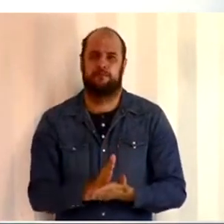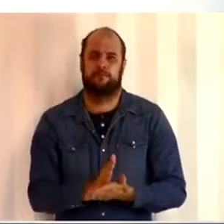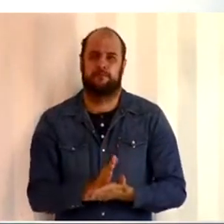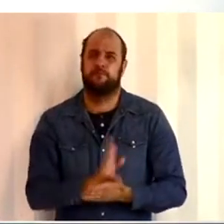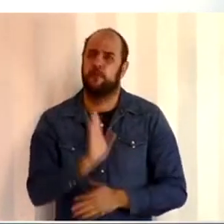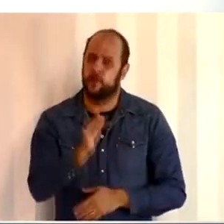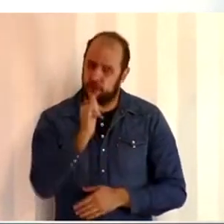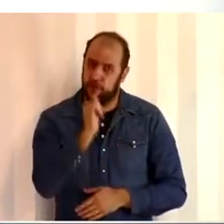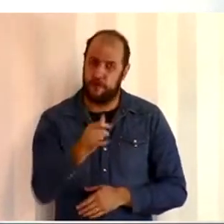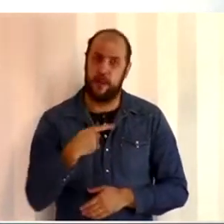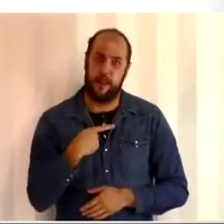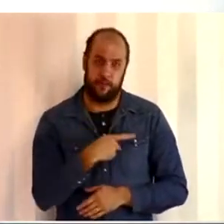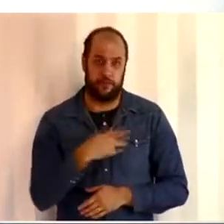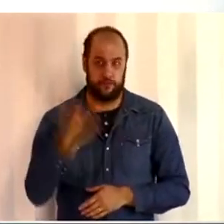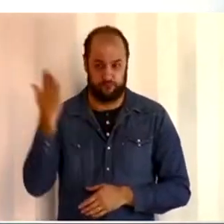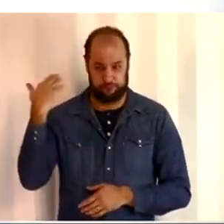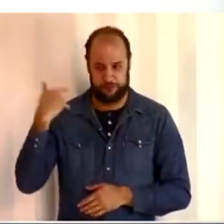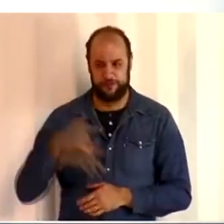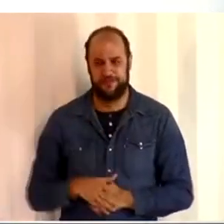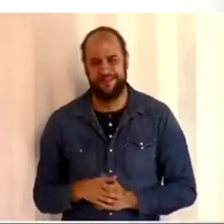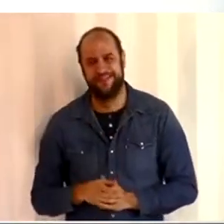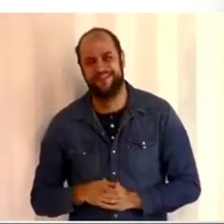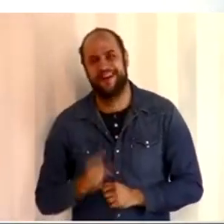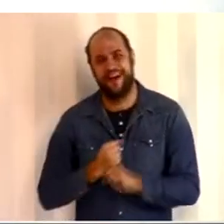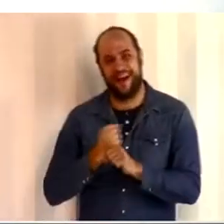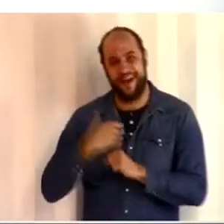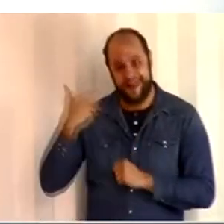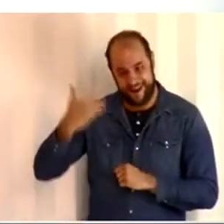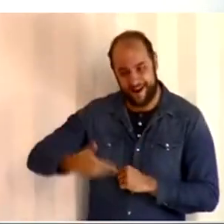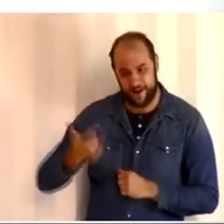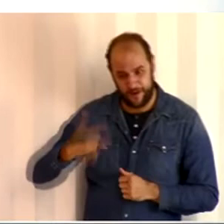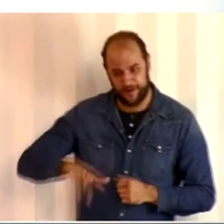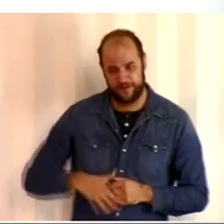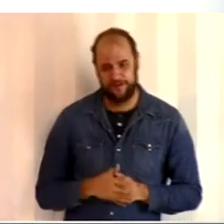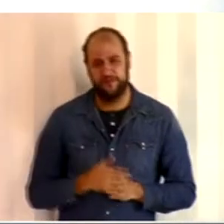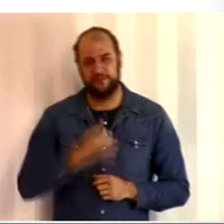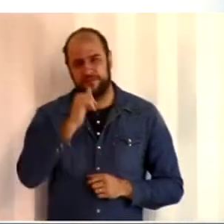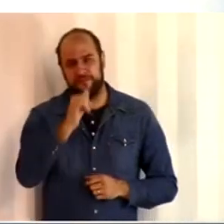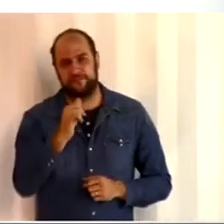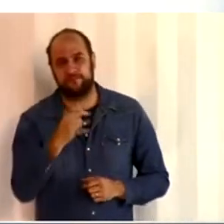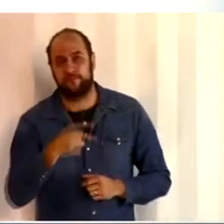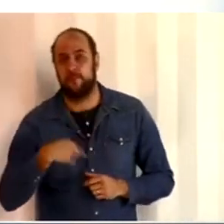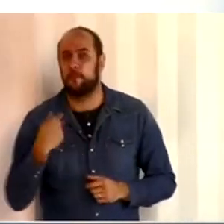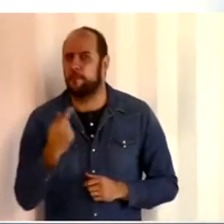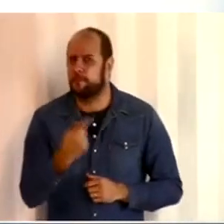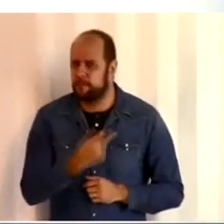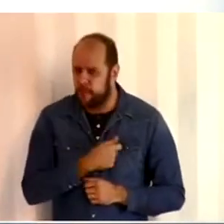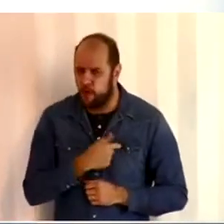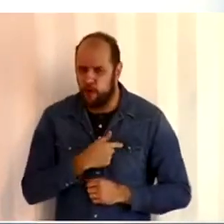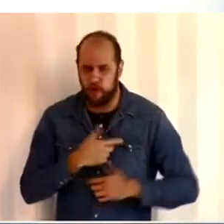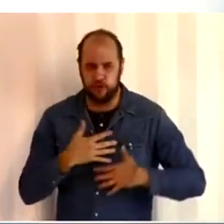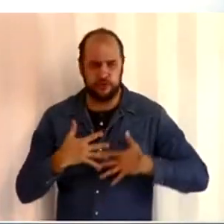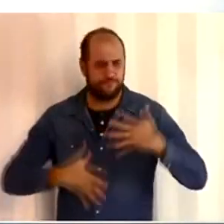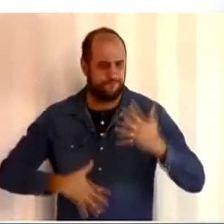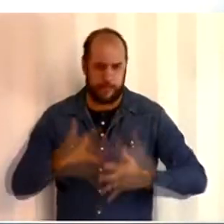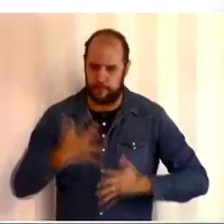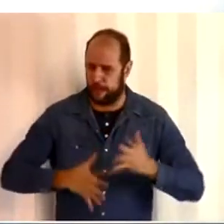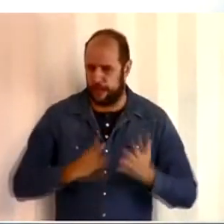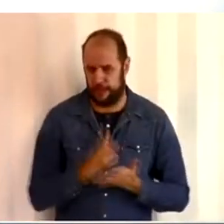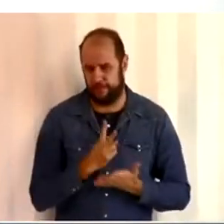foi dito aqui por outros pastores ao longo desses últimos anos, mas vale a pena repetir. Nós trocamos os pés pelas mãos